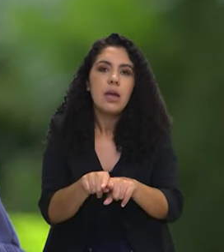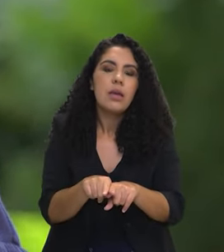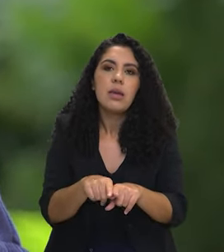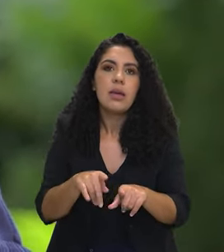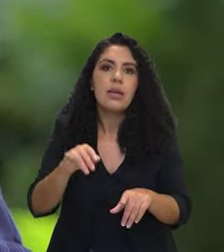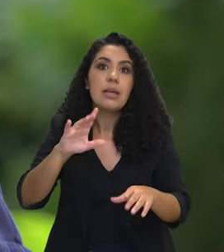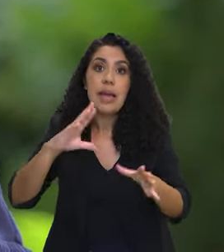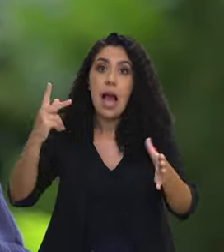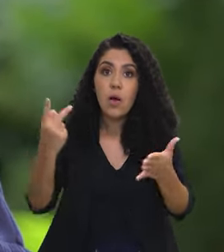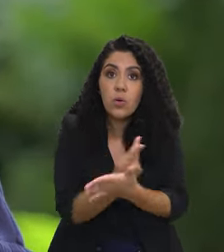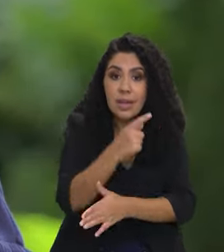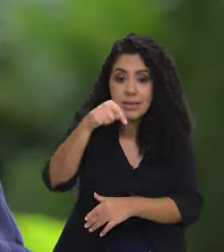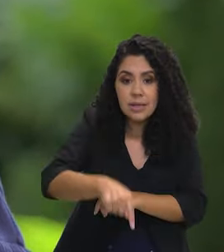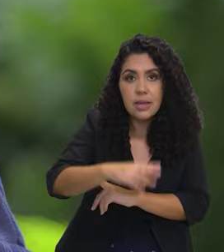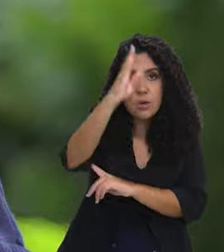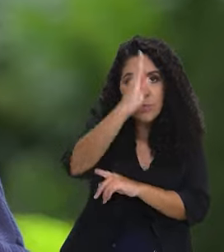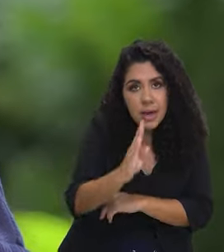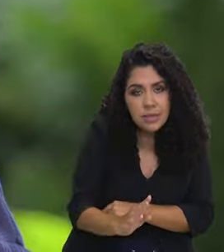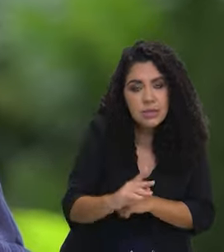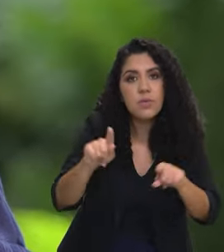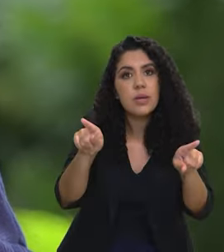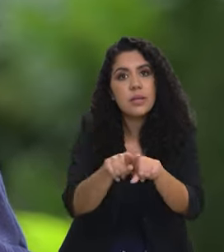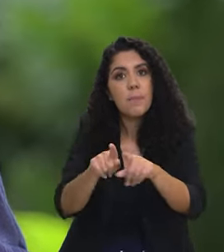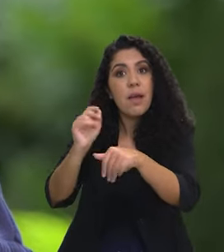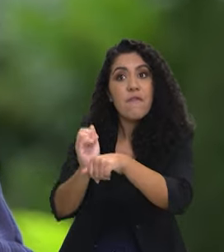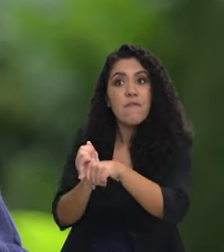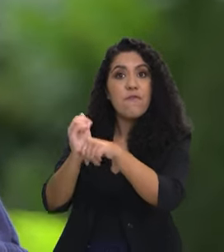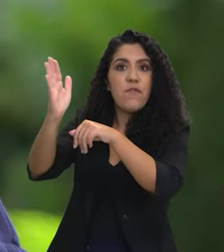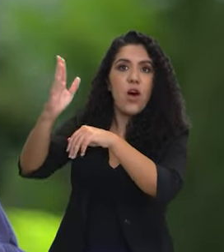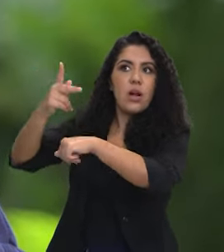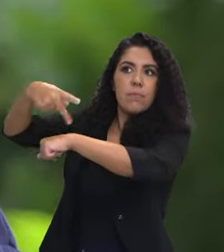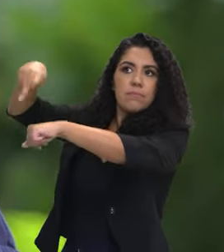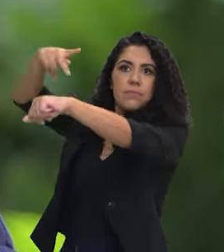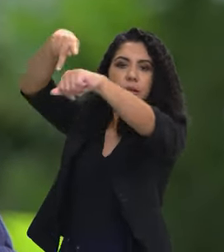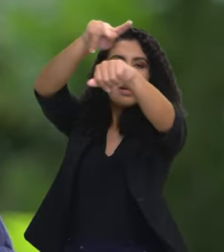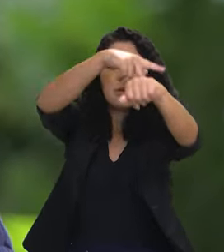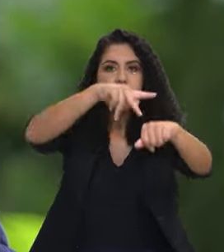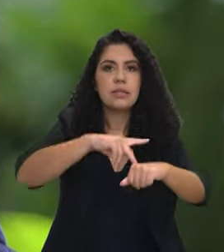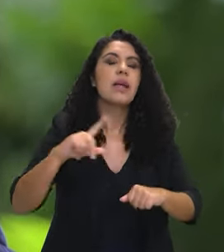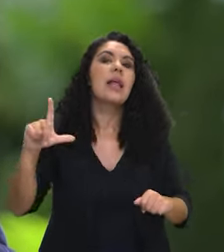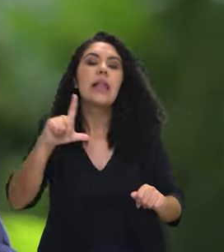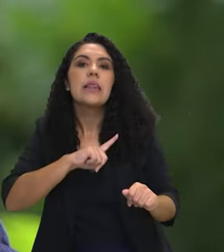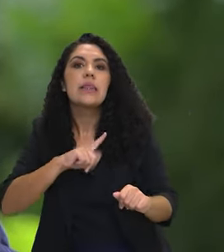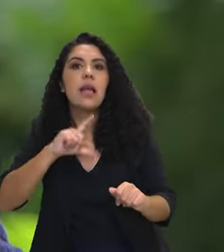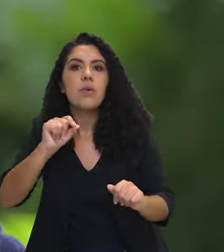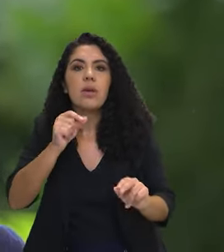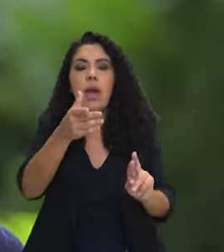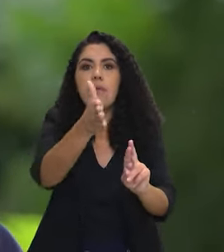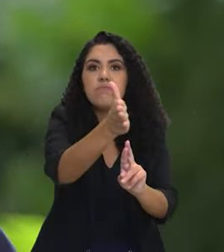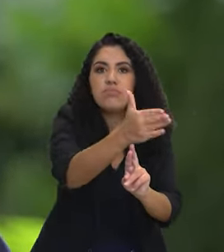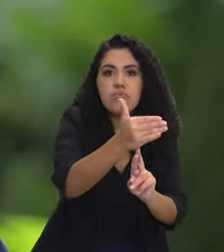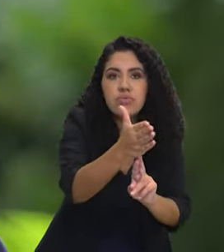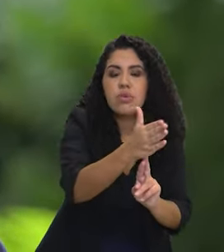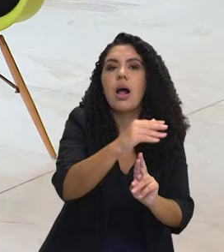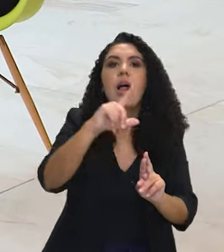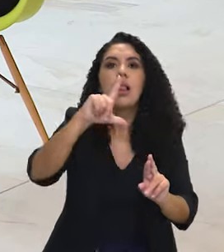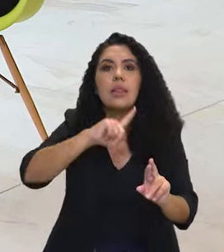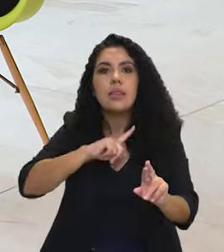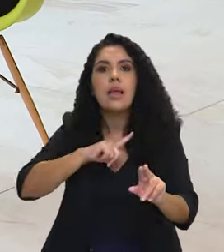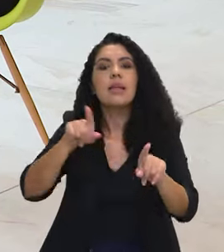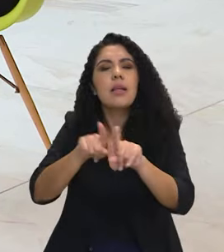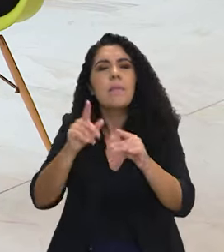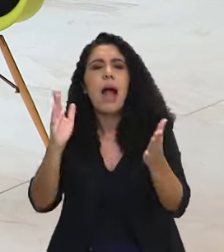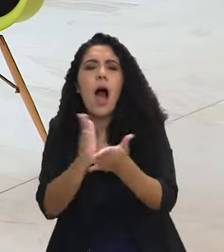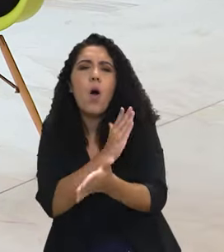que acontece tanto internamente quanto externamente. Muitos países têm cargos, as chancelarias, os ministérios das relações exteriores têm